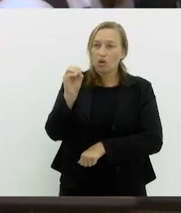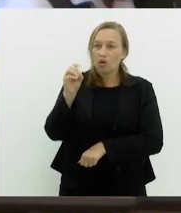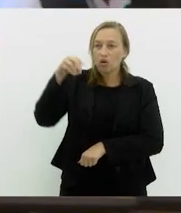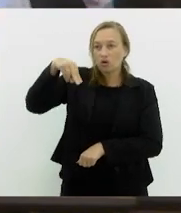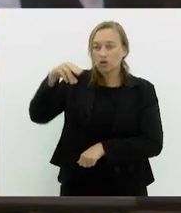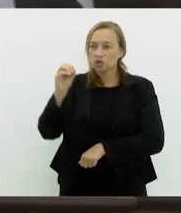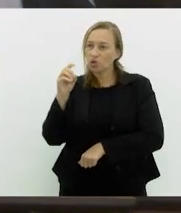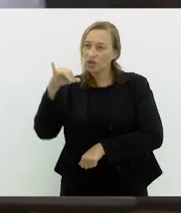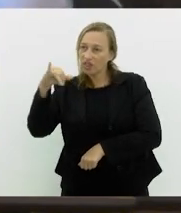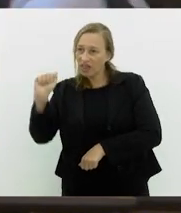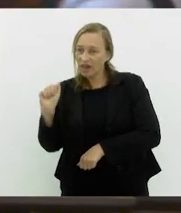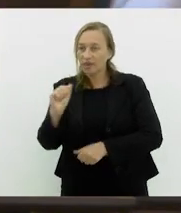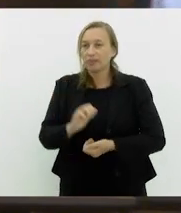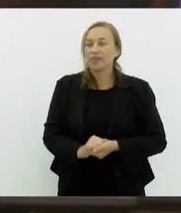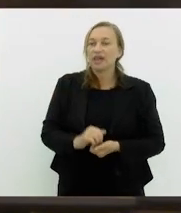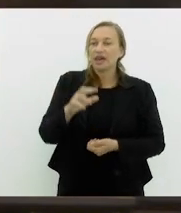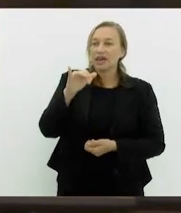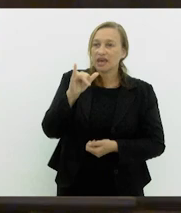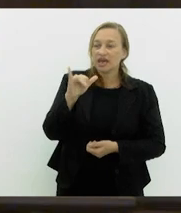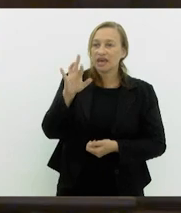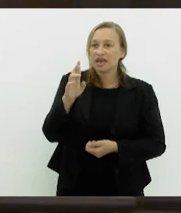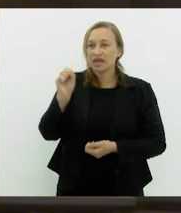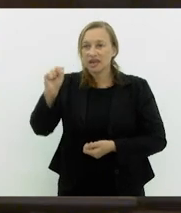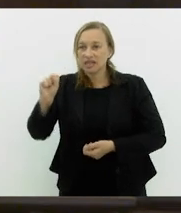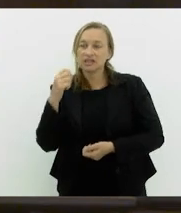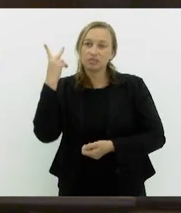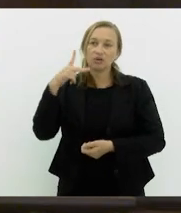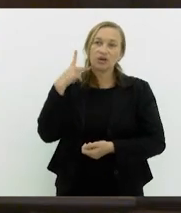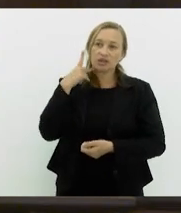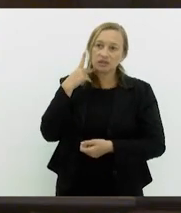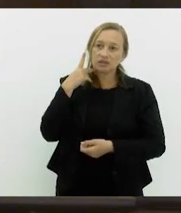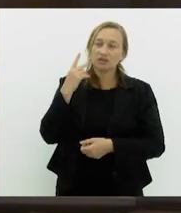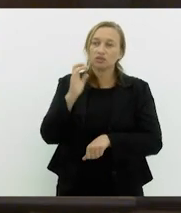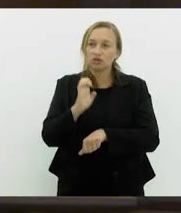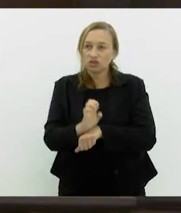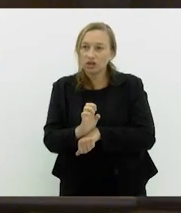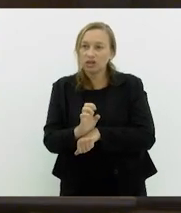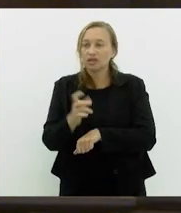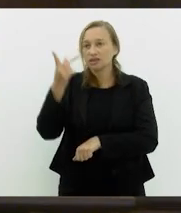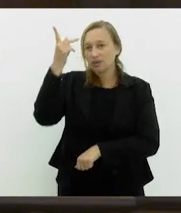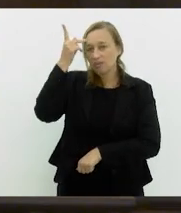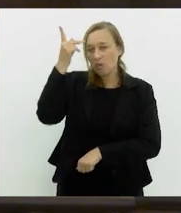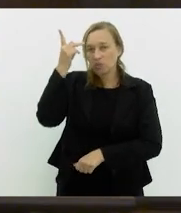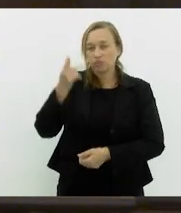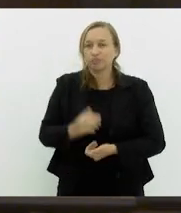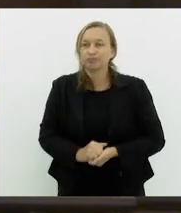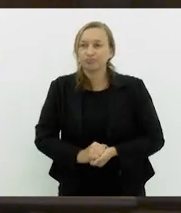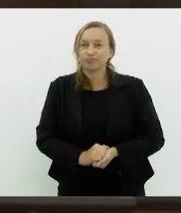Senhora Iris Comer, procuradora da Assembleia Legislativa do Estado de São Paulo.